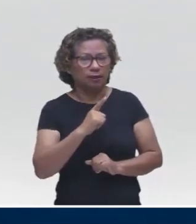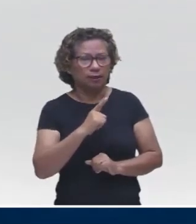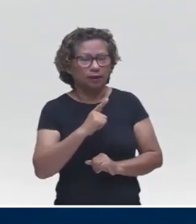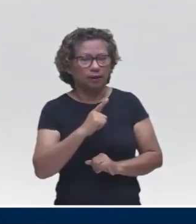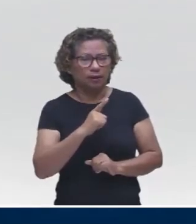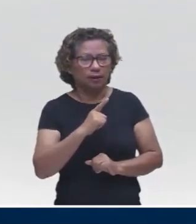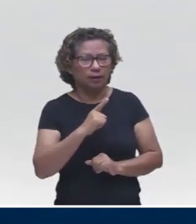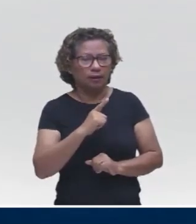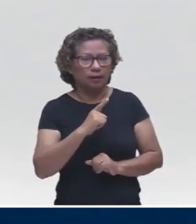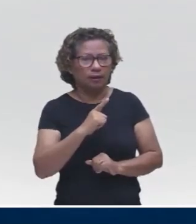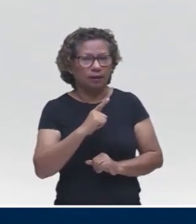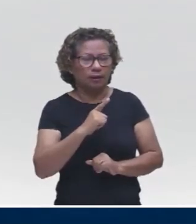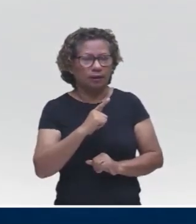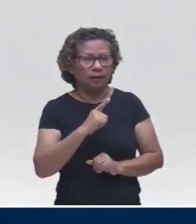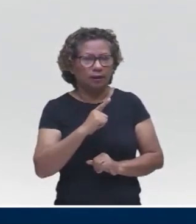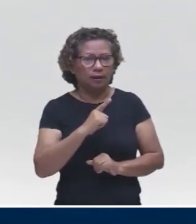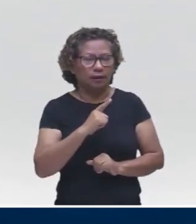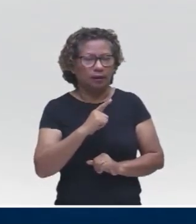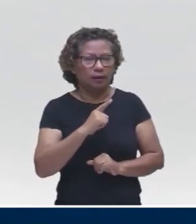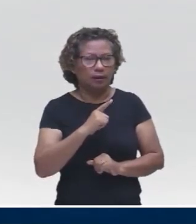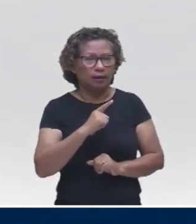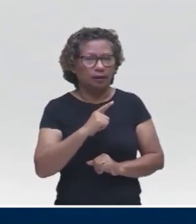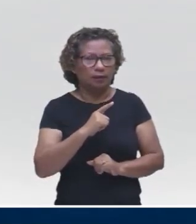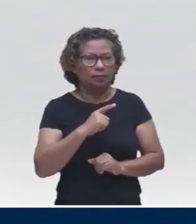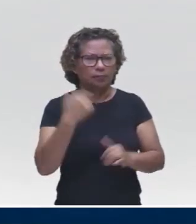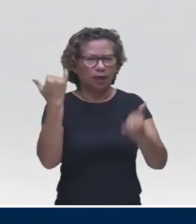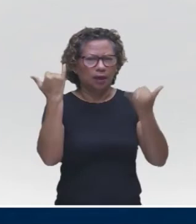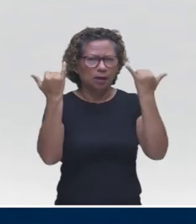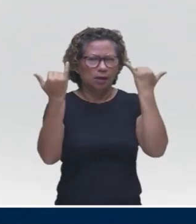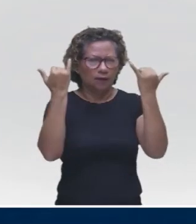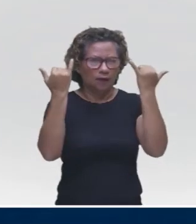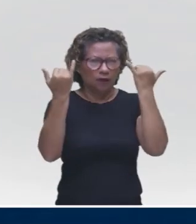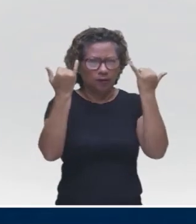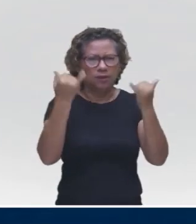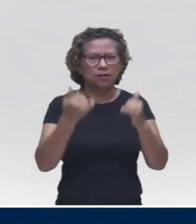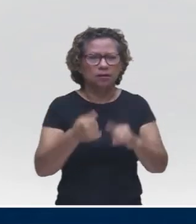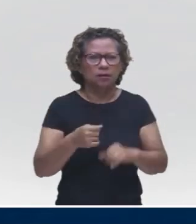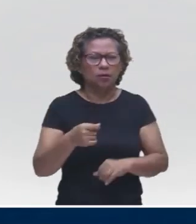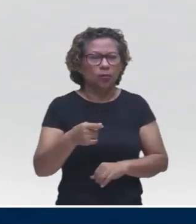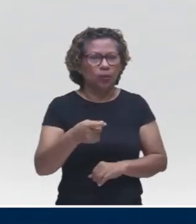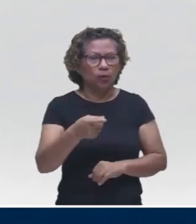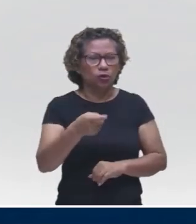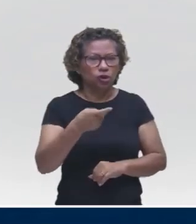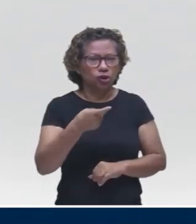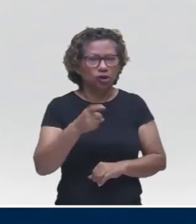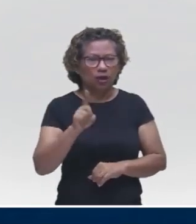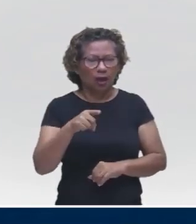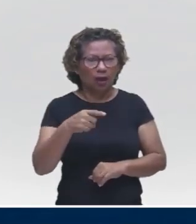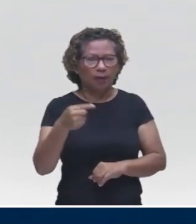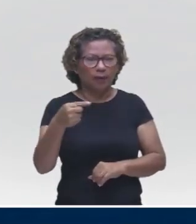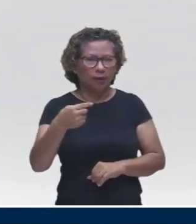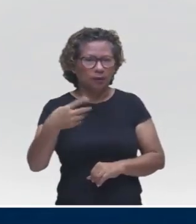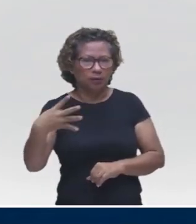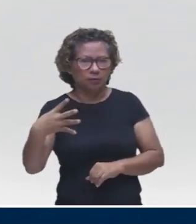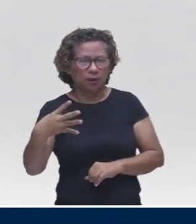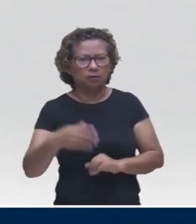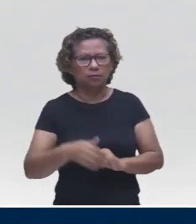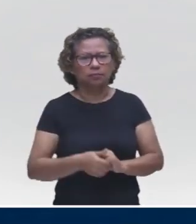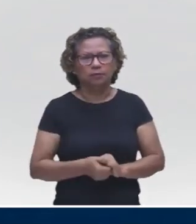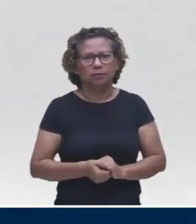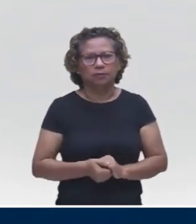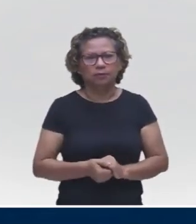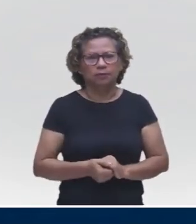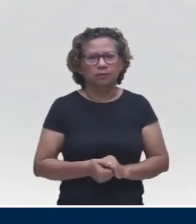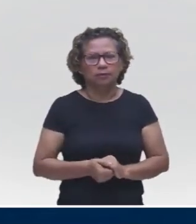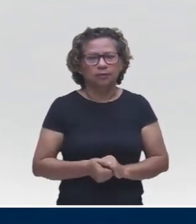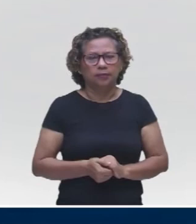vamos calcular f de menos 4, porque o x vale menos 4. Então, a f de menos 4 é